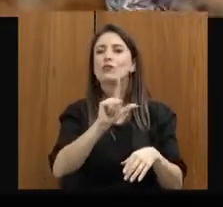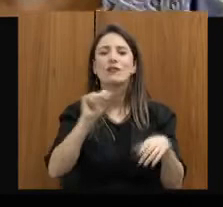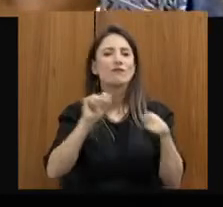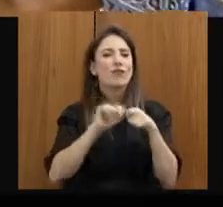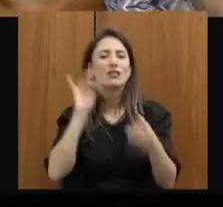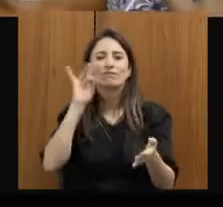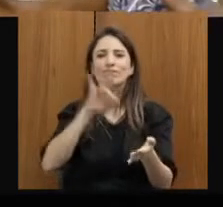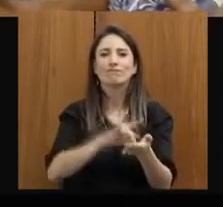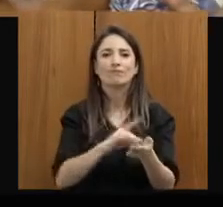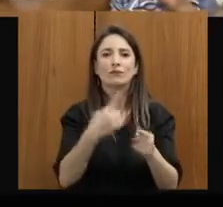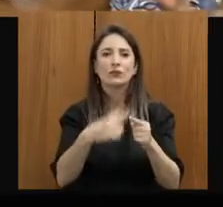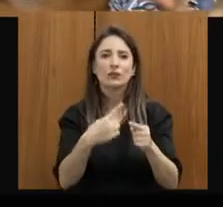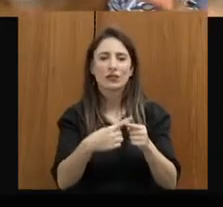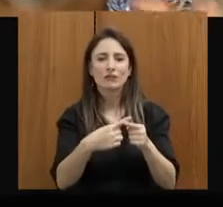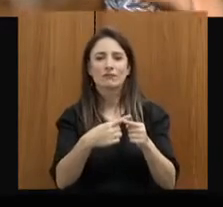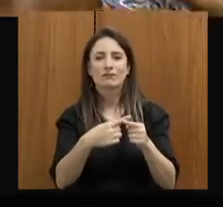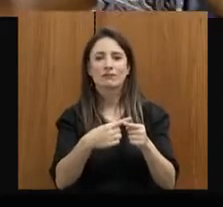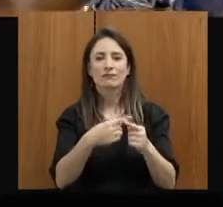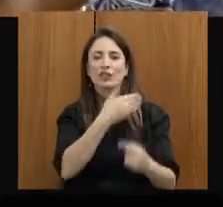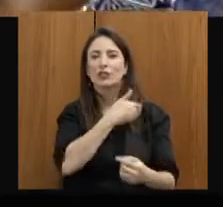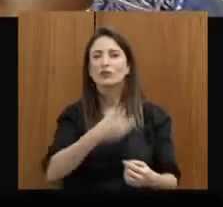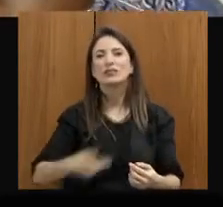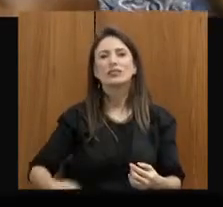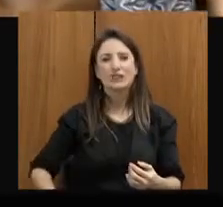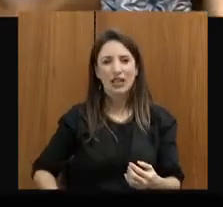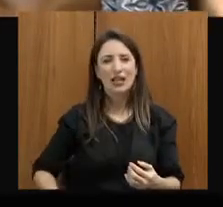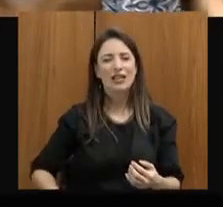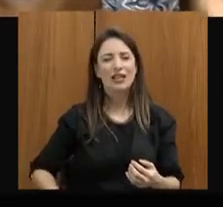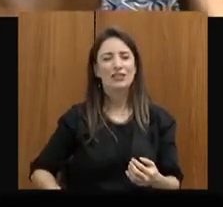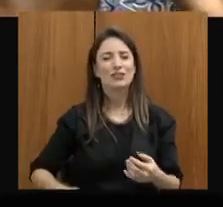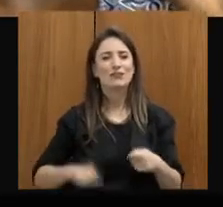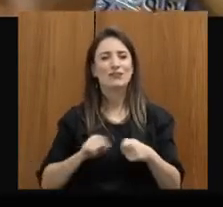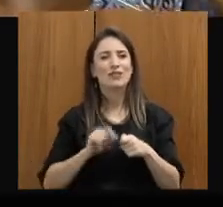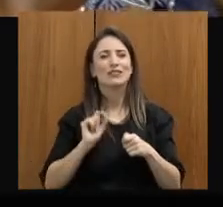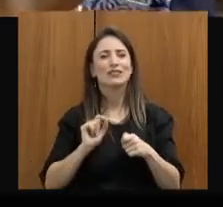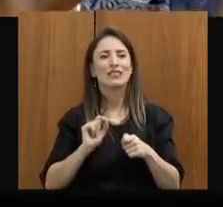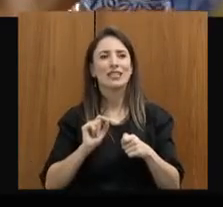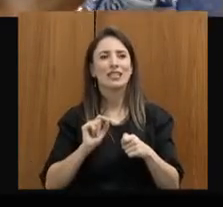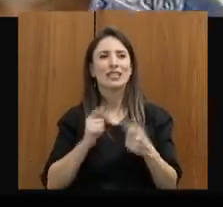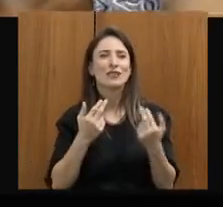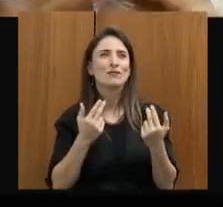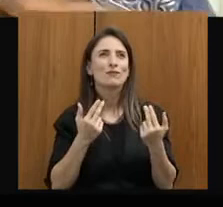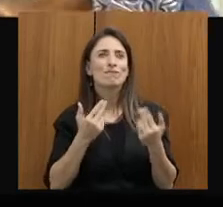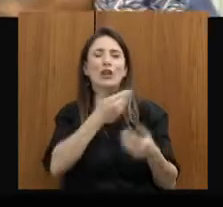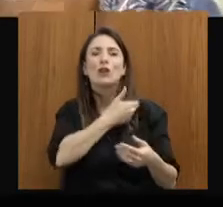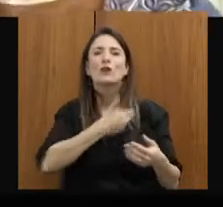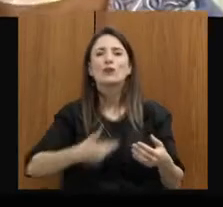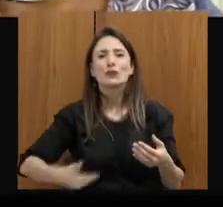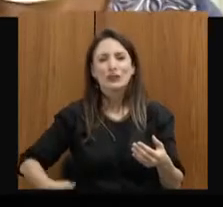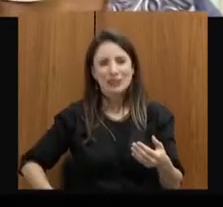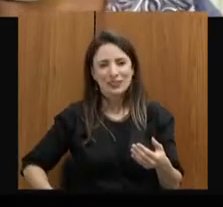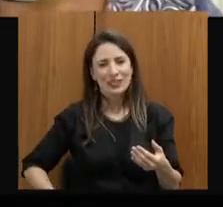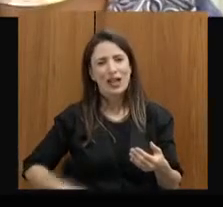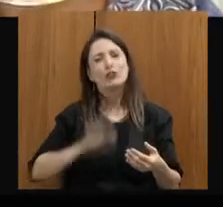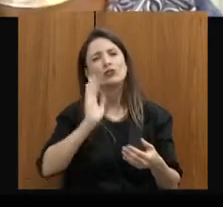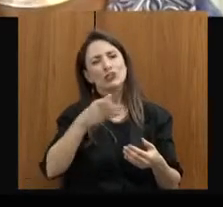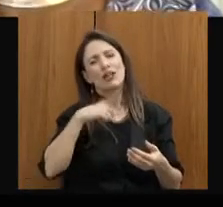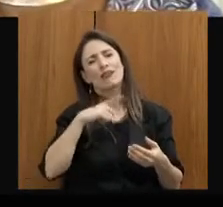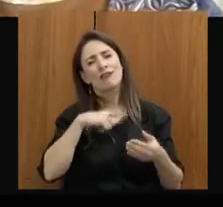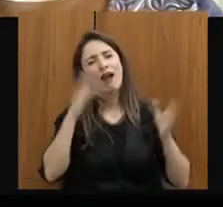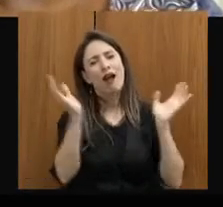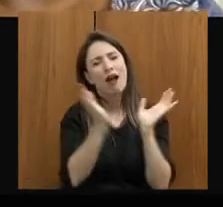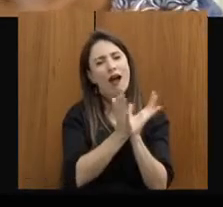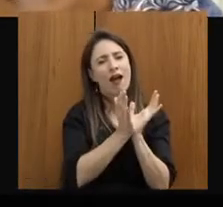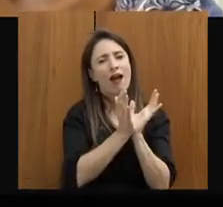porque o Estado tem uma Eu costumava dizer assim o Estado tem ali seus quadradinhos o mundo bem delimitado